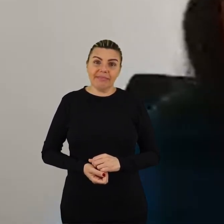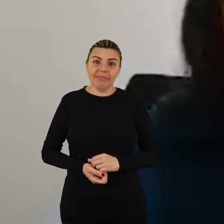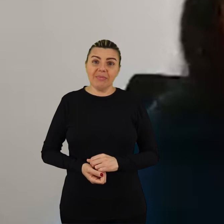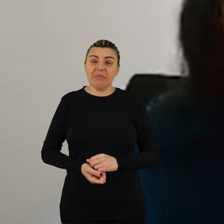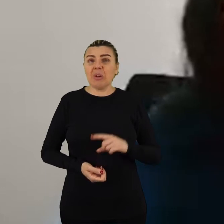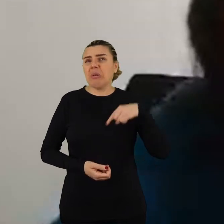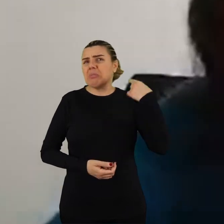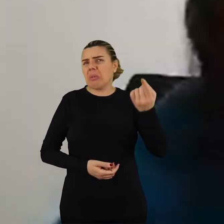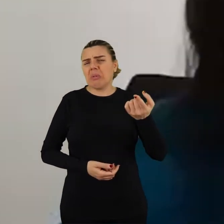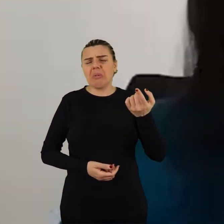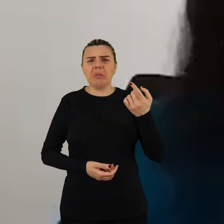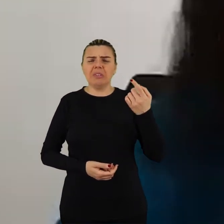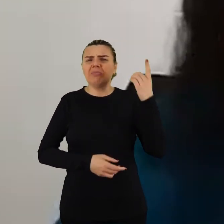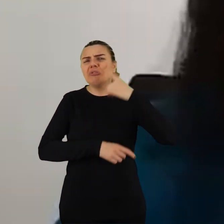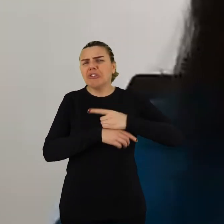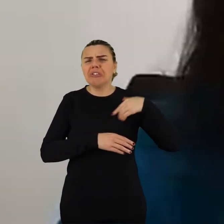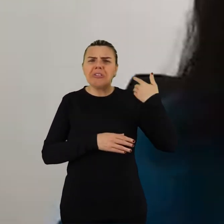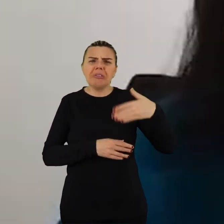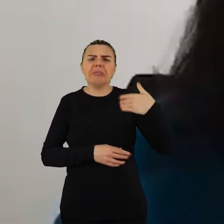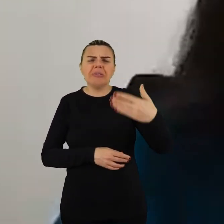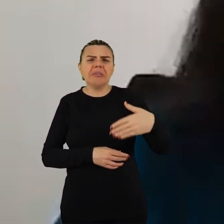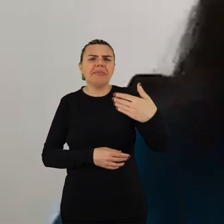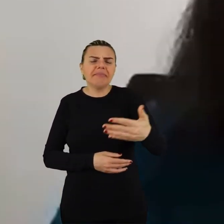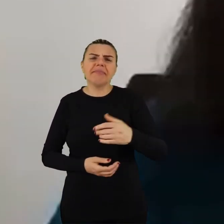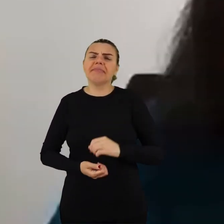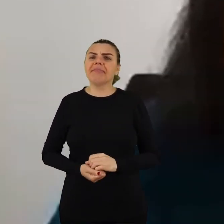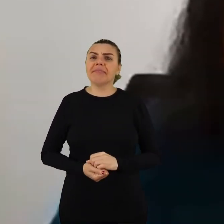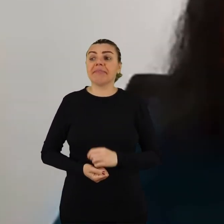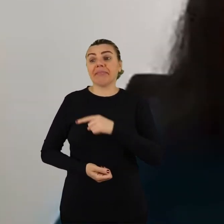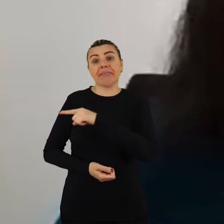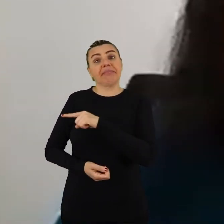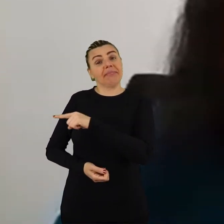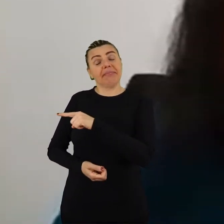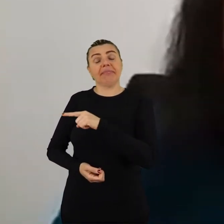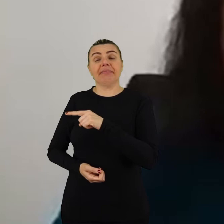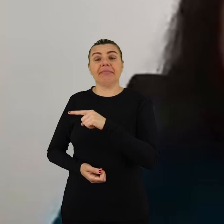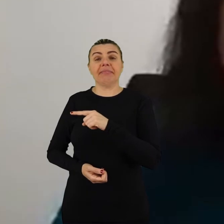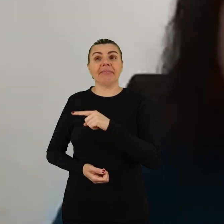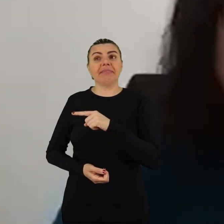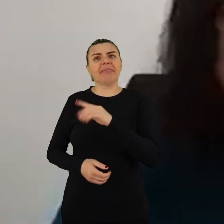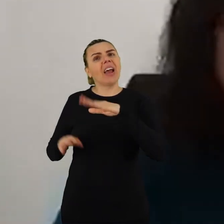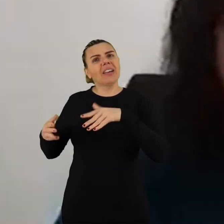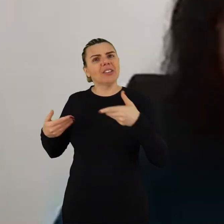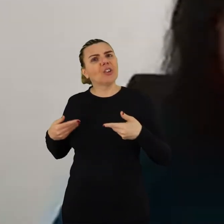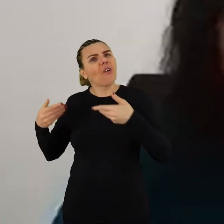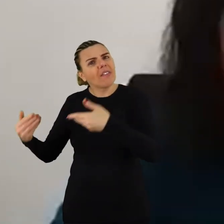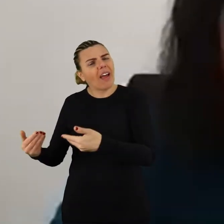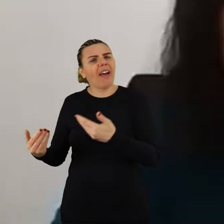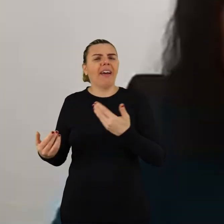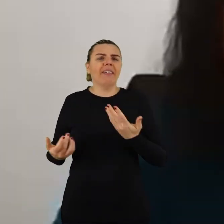nos outros dias que passaram, o André, ele às vezes me convidava